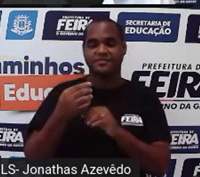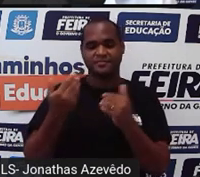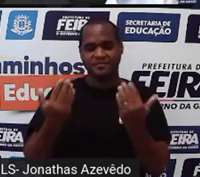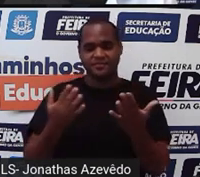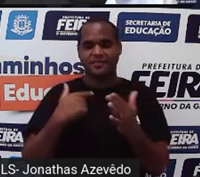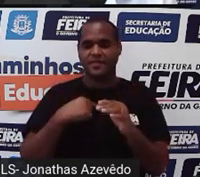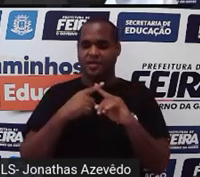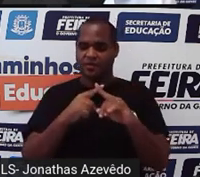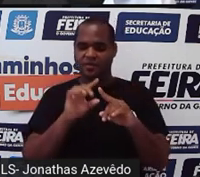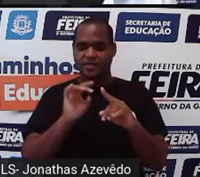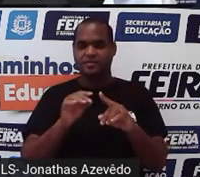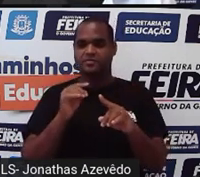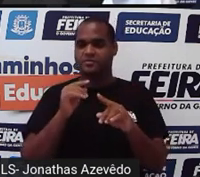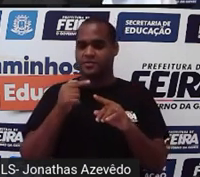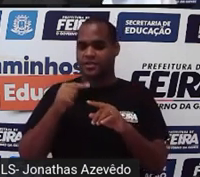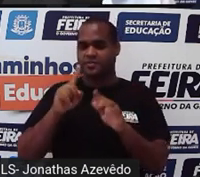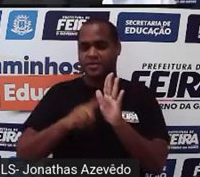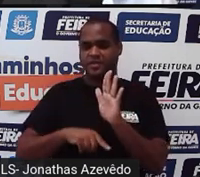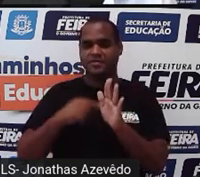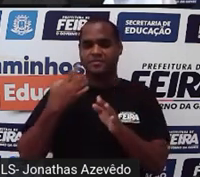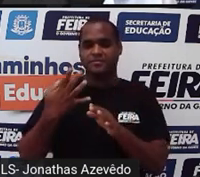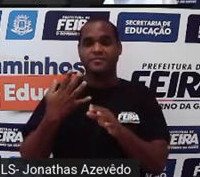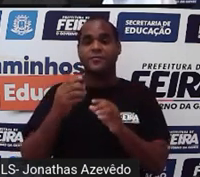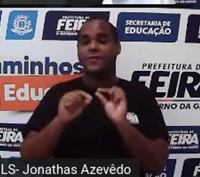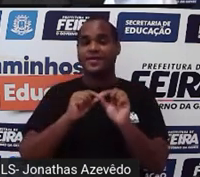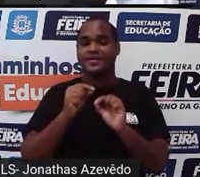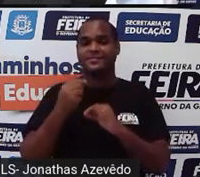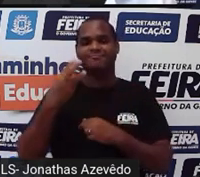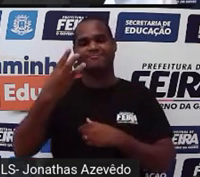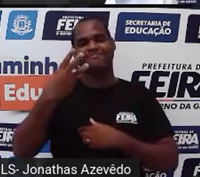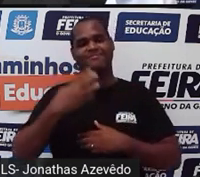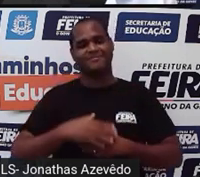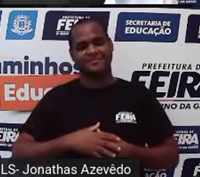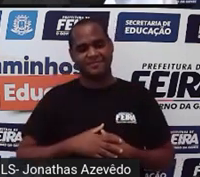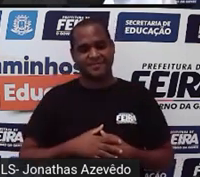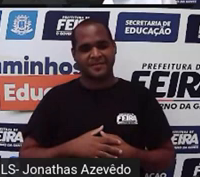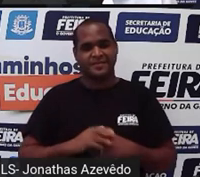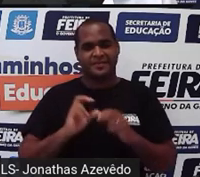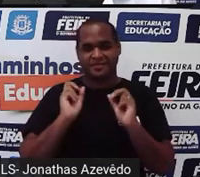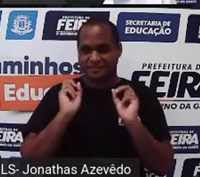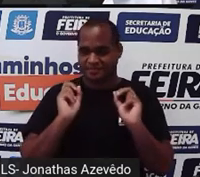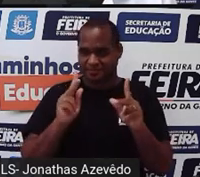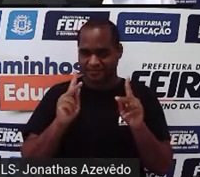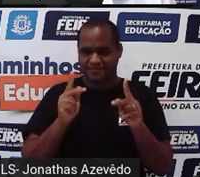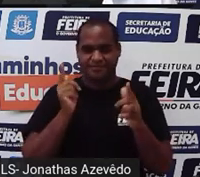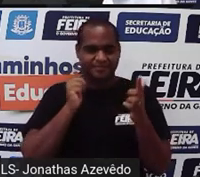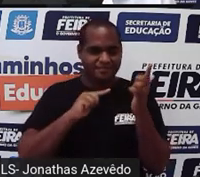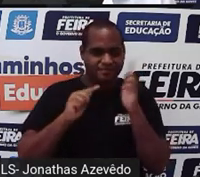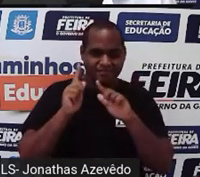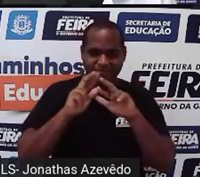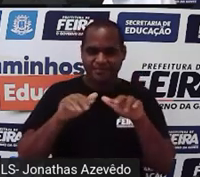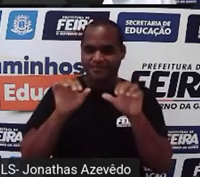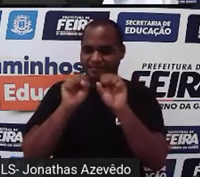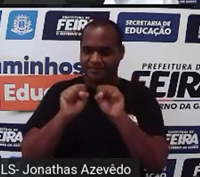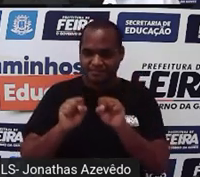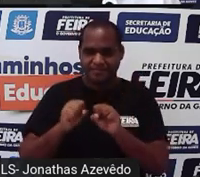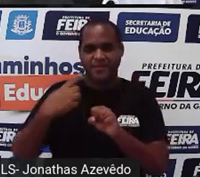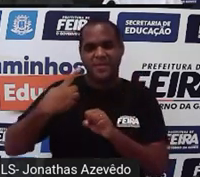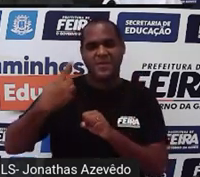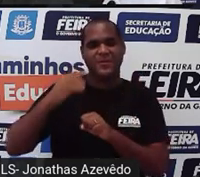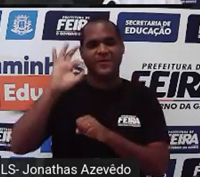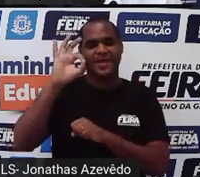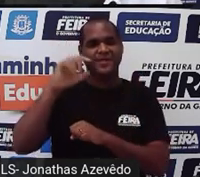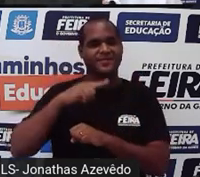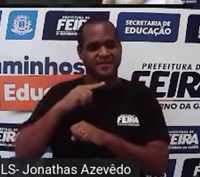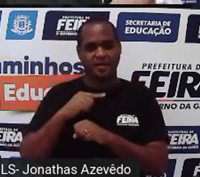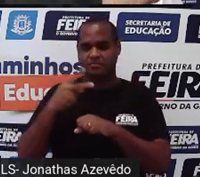então X é o resultado de 7 - 4 que é quanto é... Resolvemos Esse sistema de equação do primeiro grau